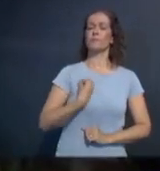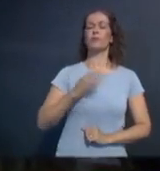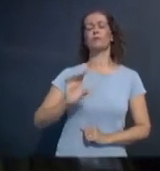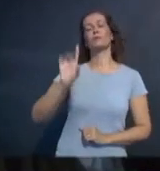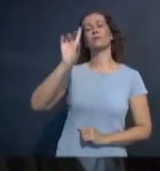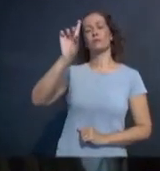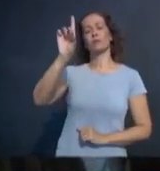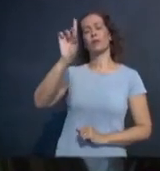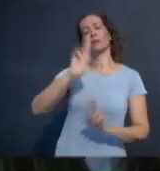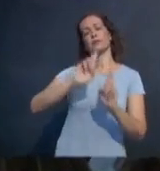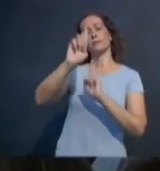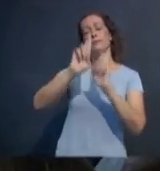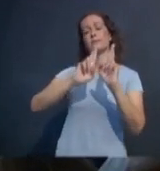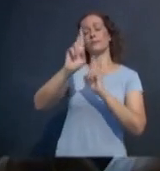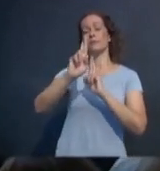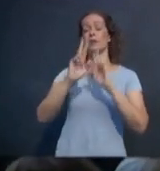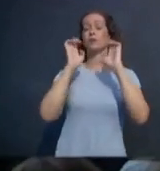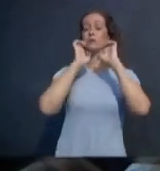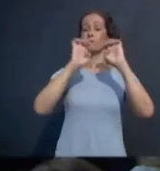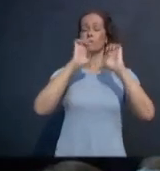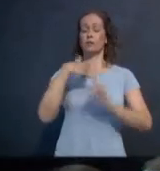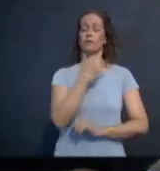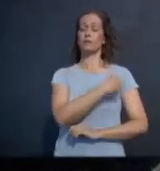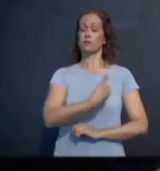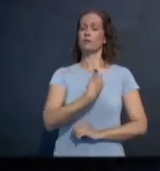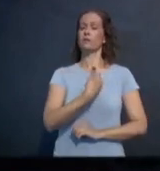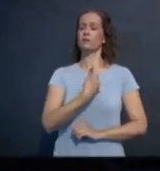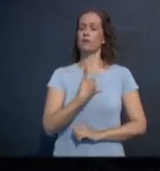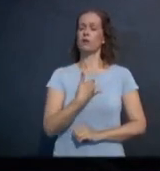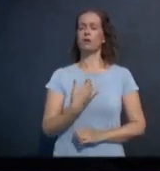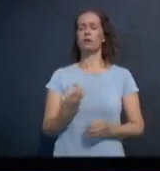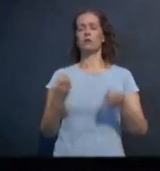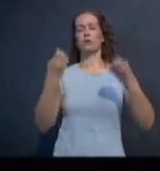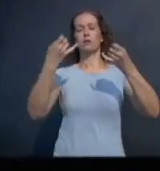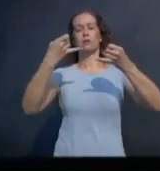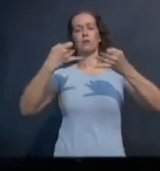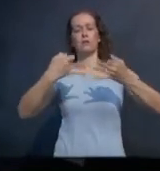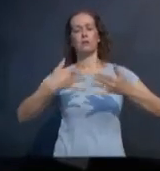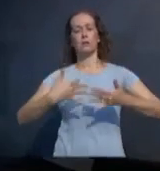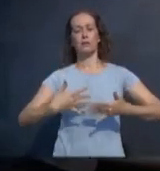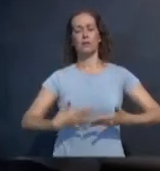encontrar aqui, só no Evangelho de João, que eu quero passar direto com os